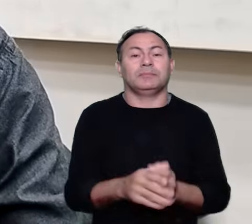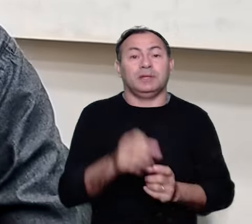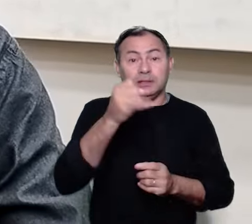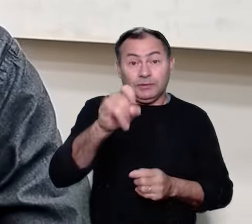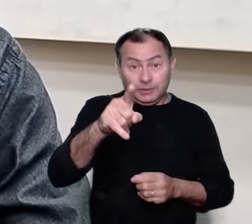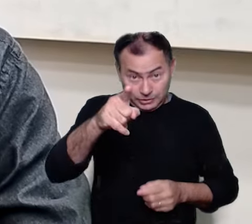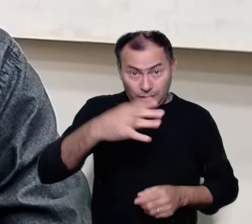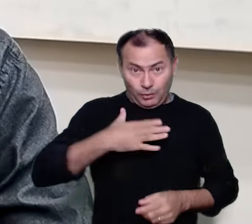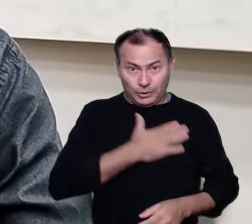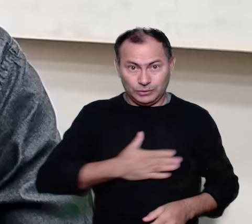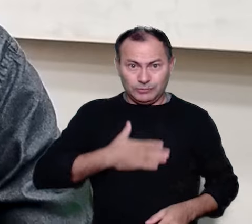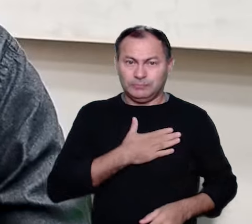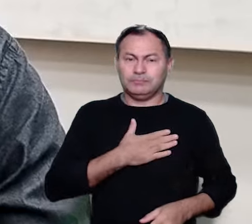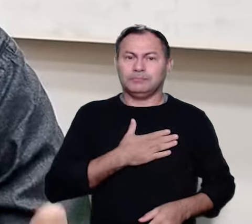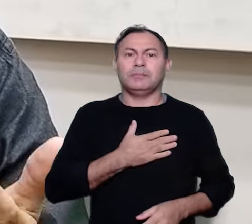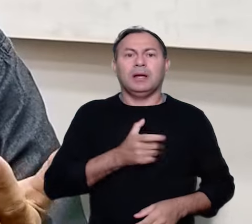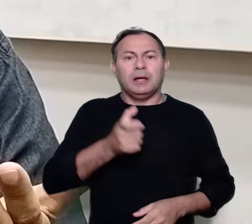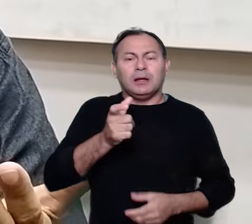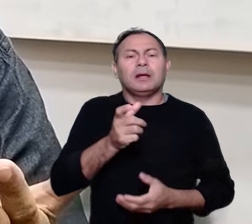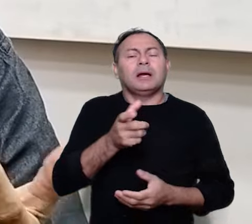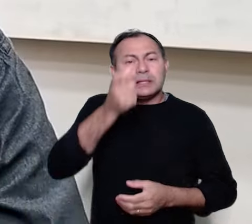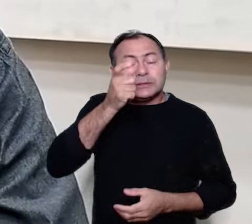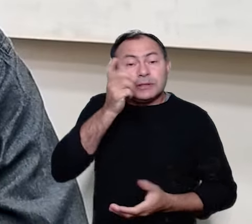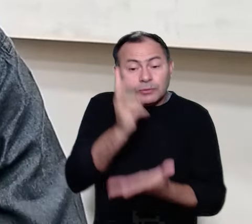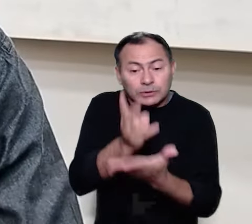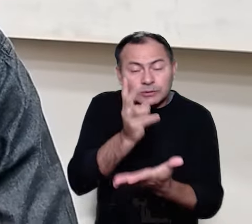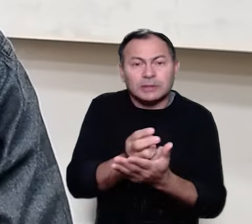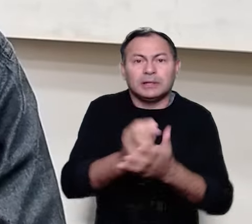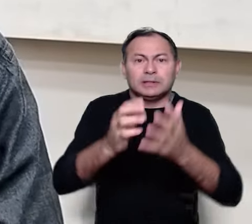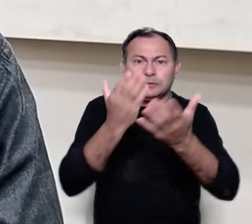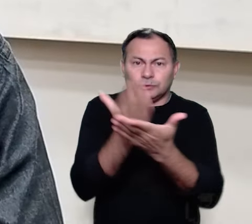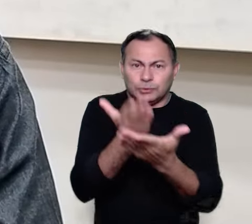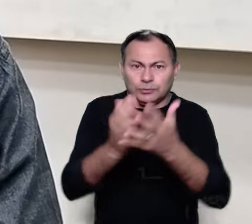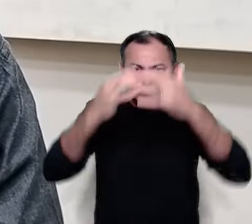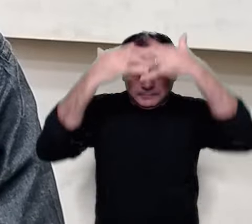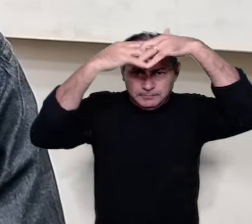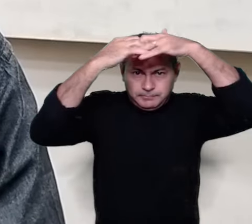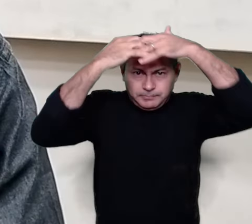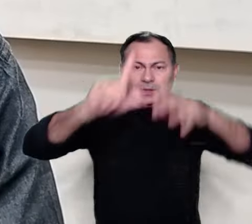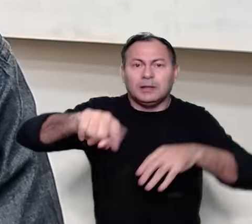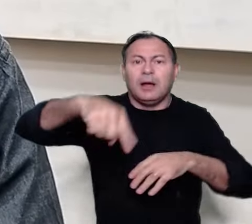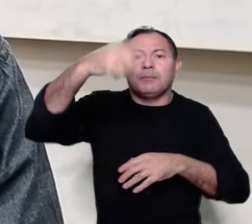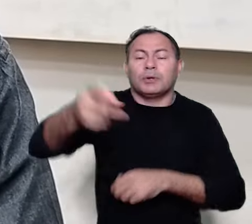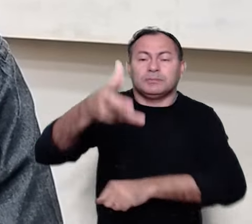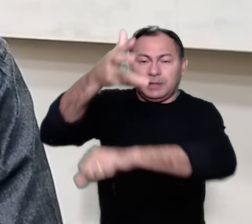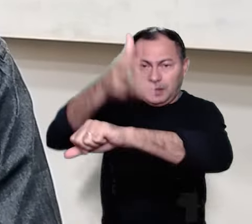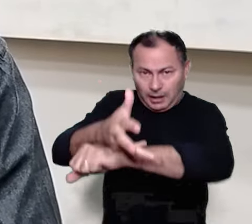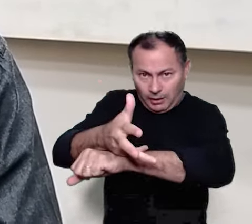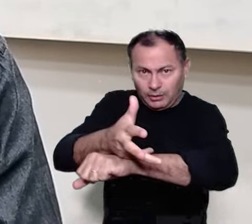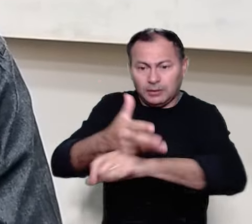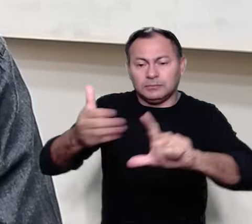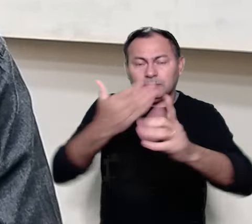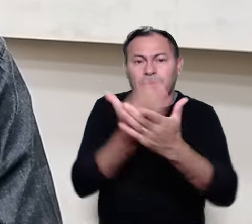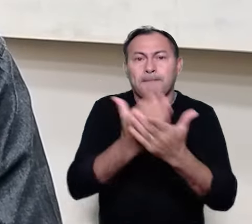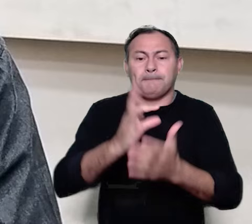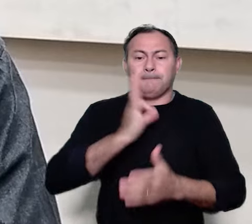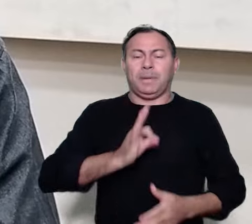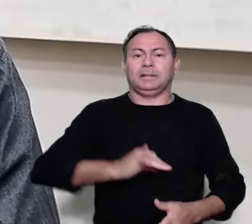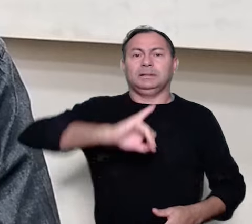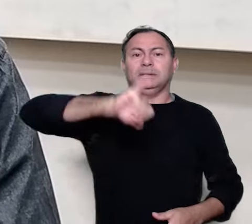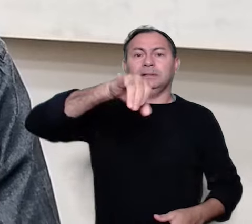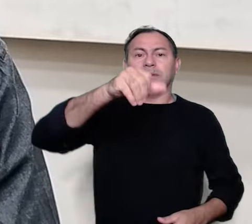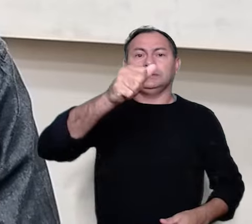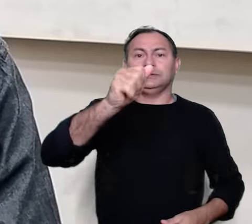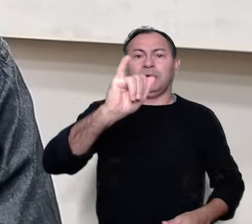Ministérios de Música. Se você gostou, não perca a continuação desta reflexão na próxima